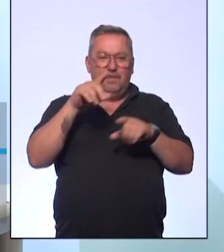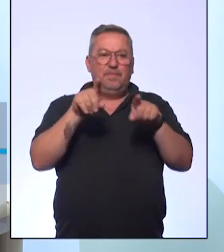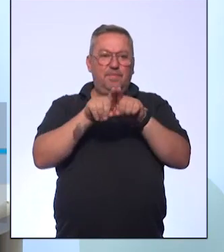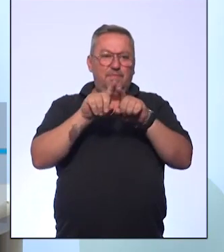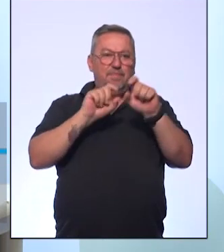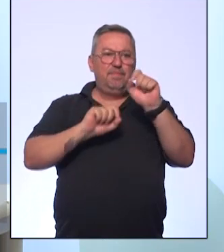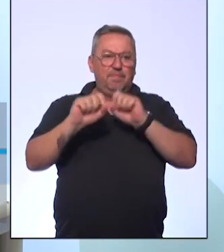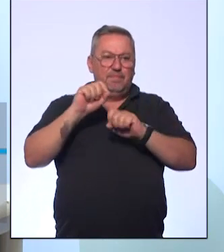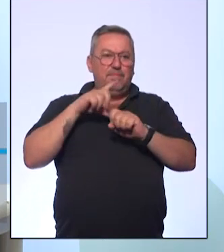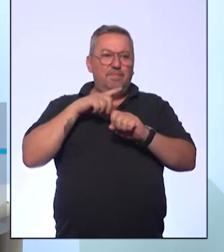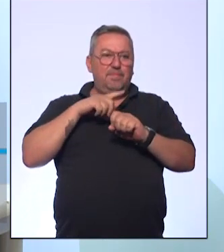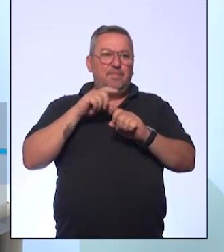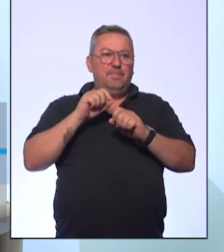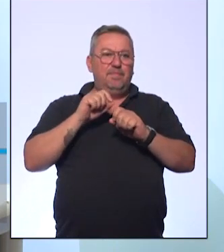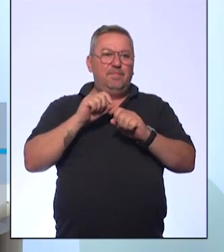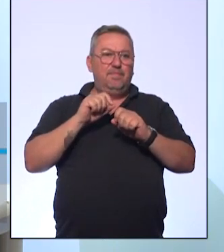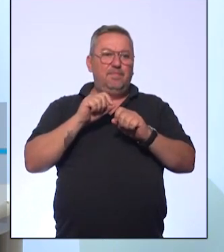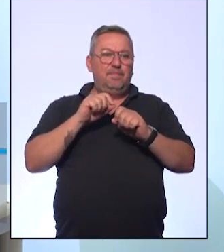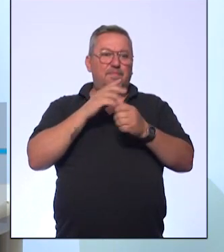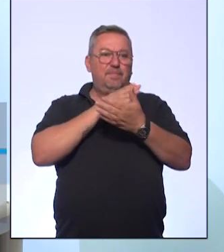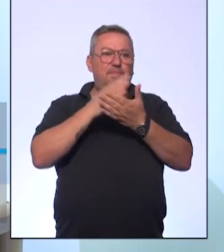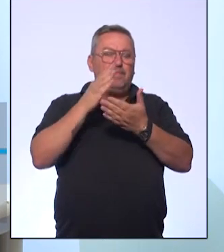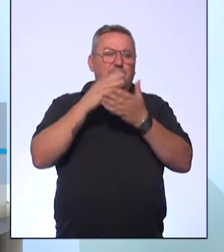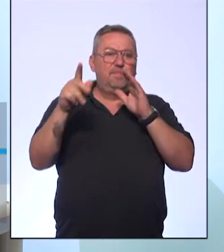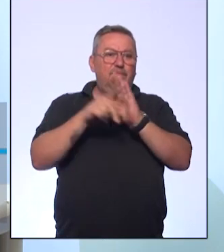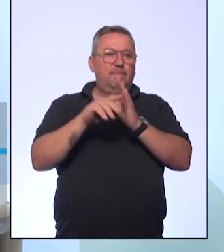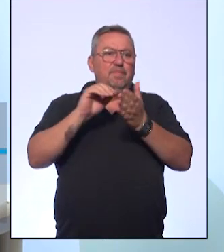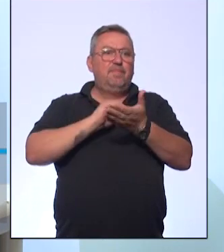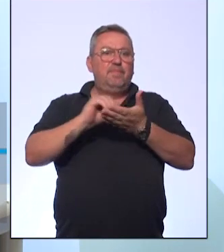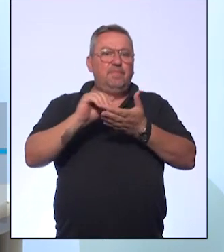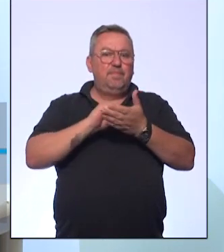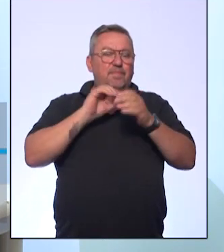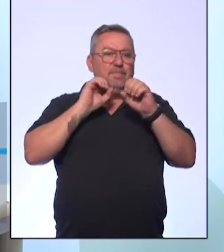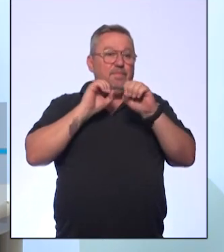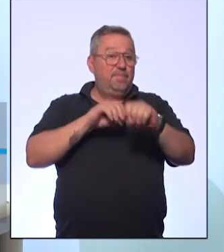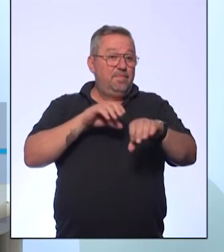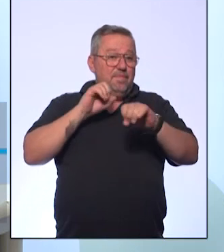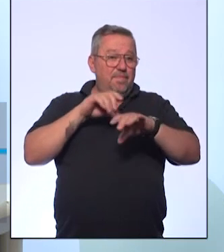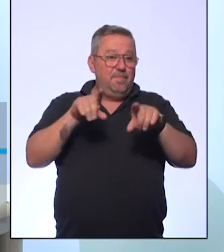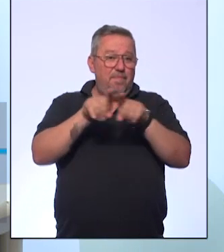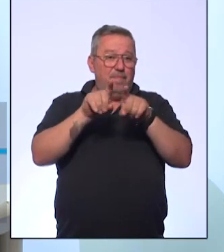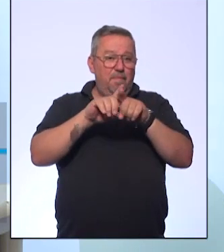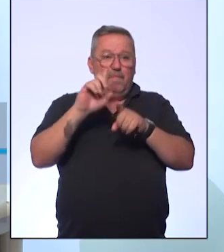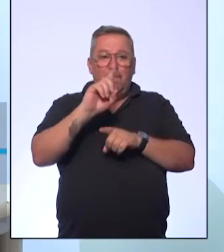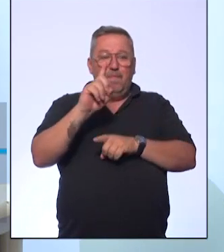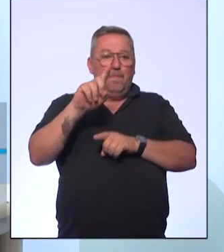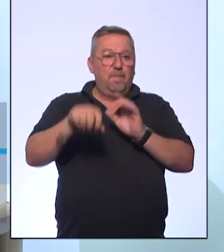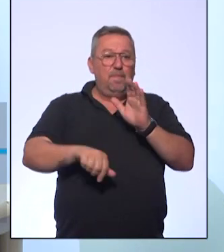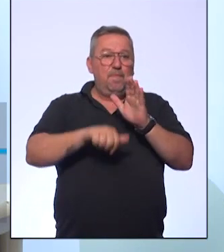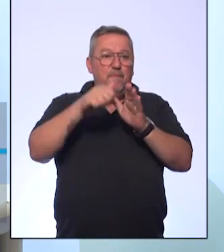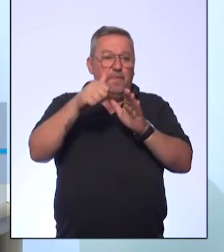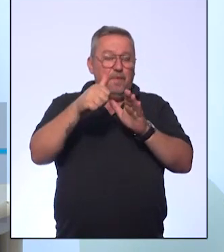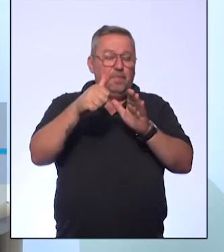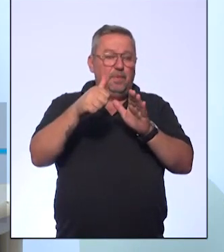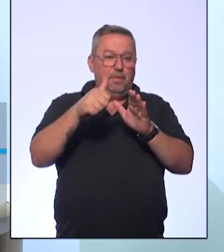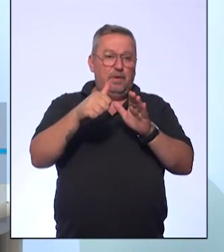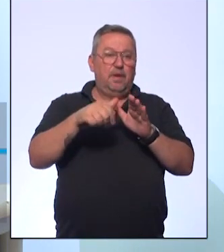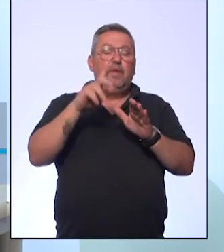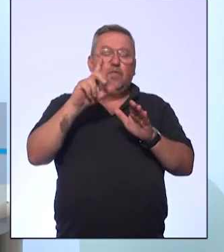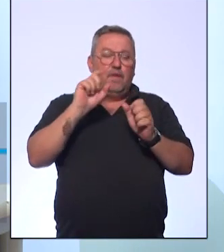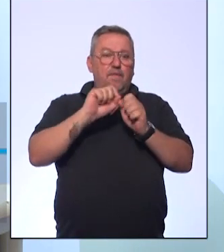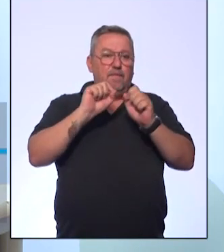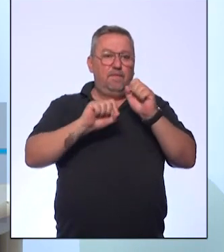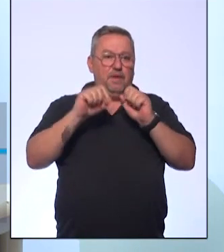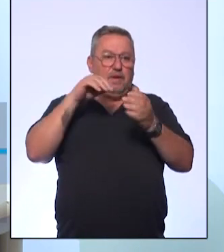para vocês hoje é uma iniciativa da Secretaria da Educação, não é a primeira edição, a gente já caminhou